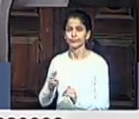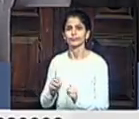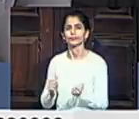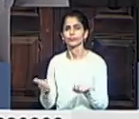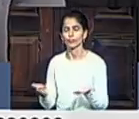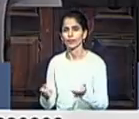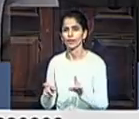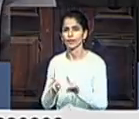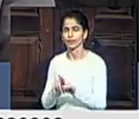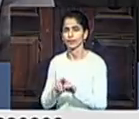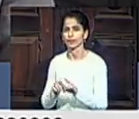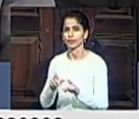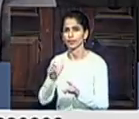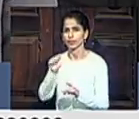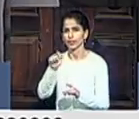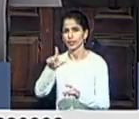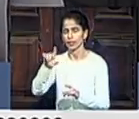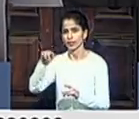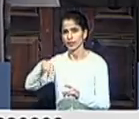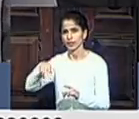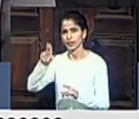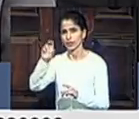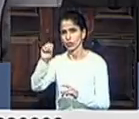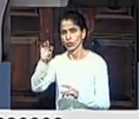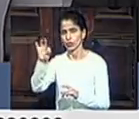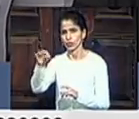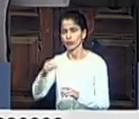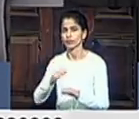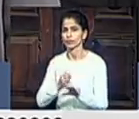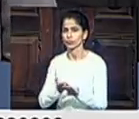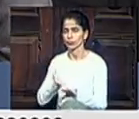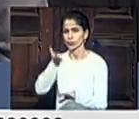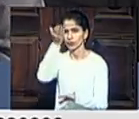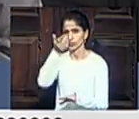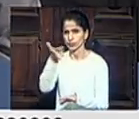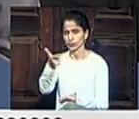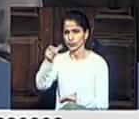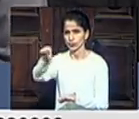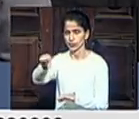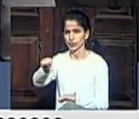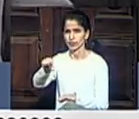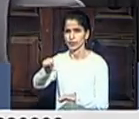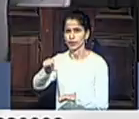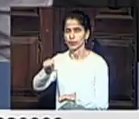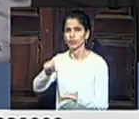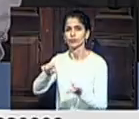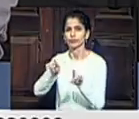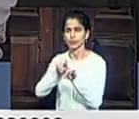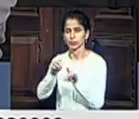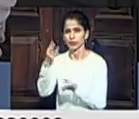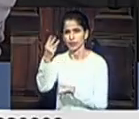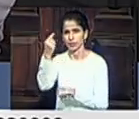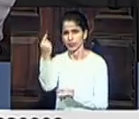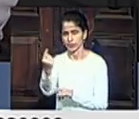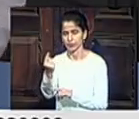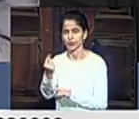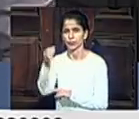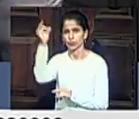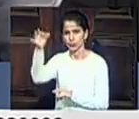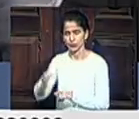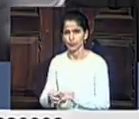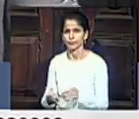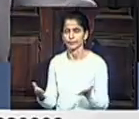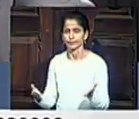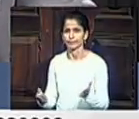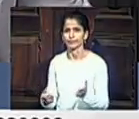à alíquota de 27% e vai passar para 29%. Com 4%, ela vai para 31%. Então, senhor presidente,